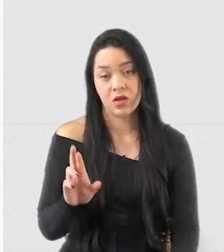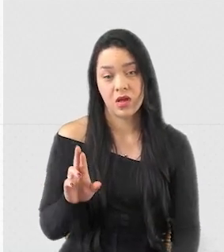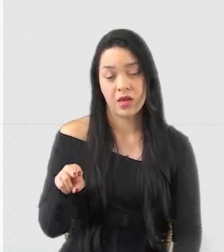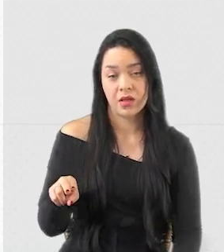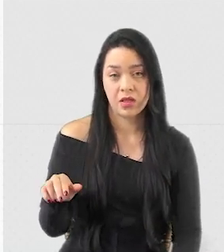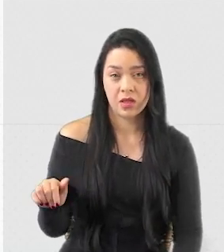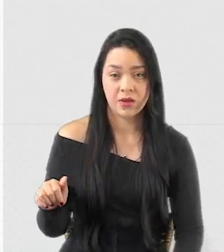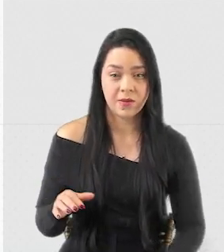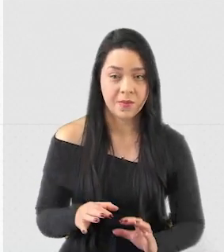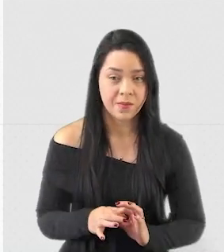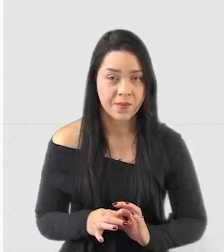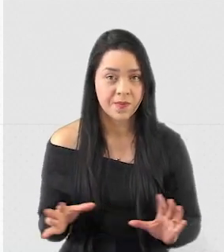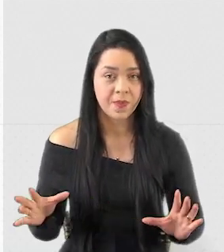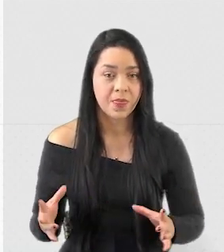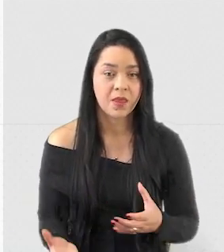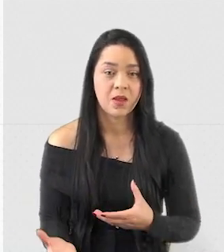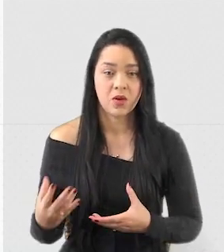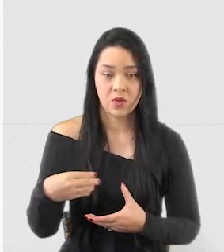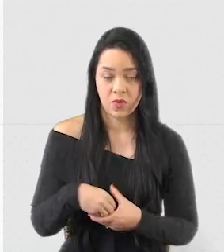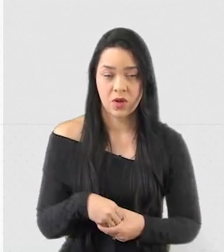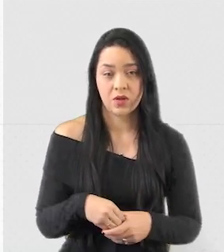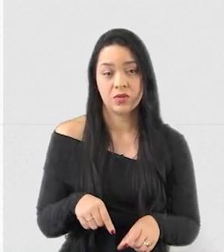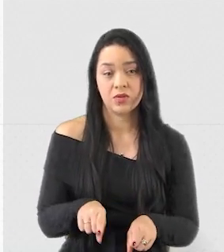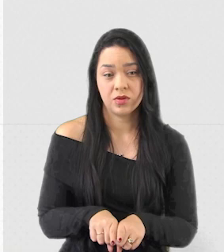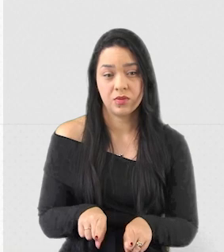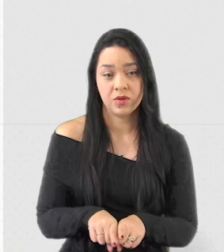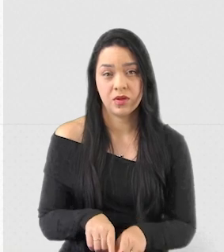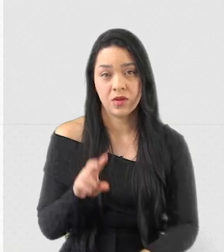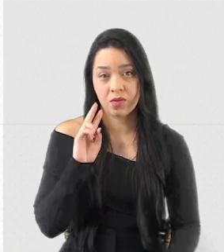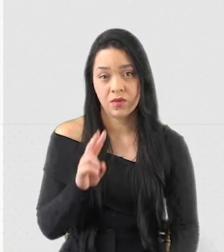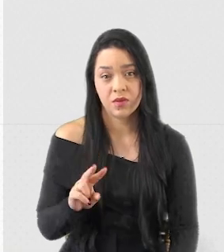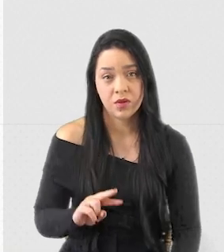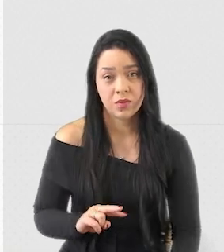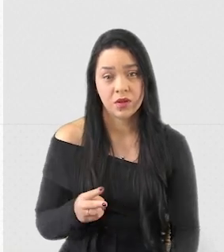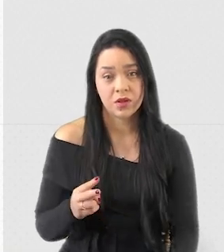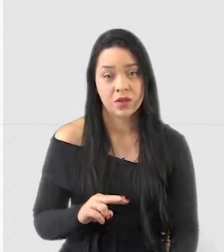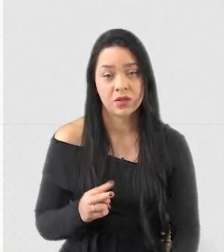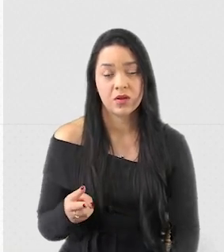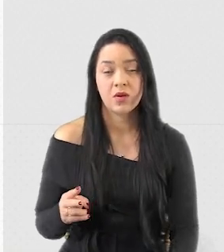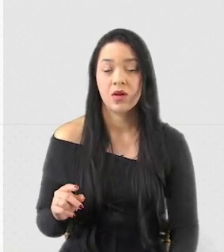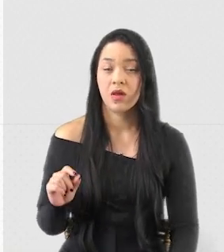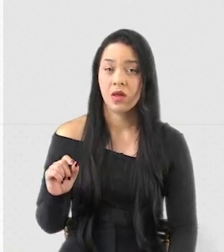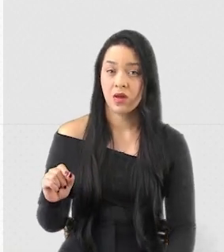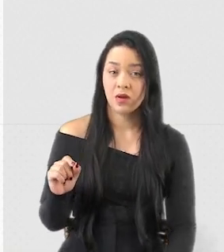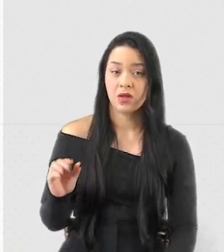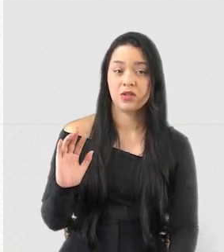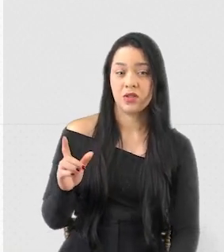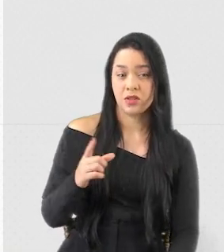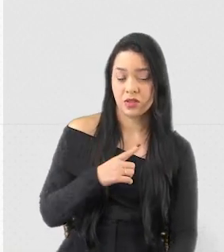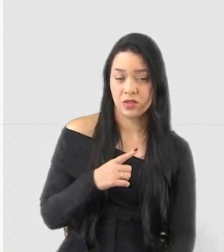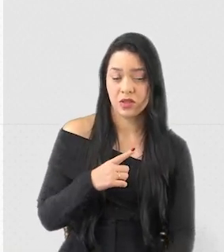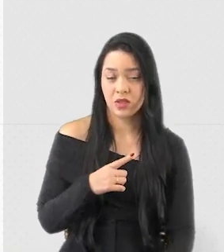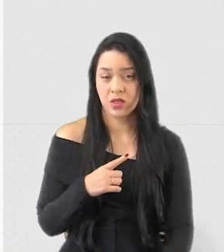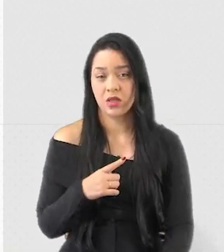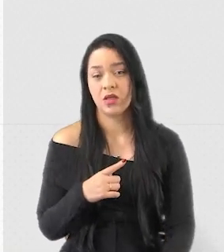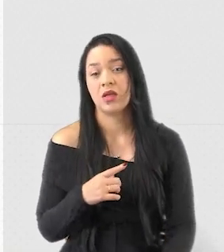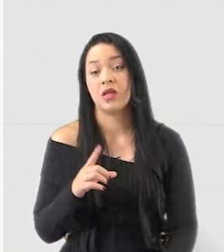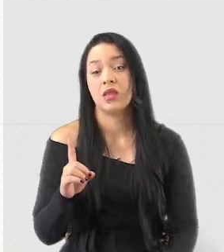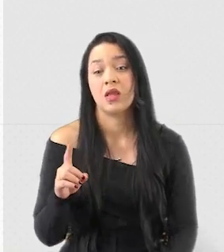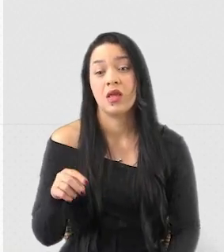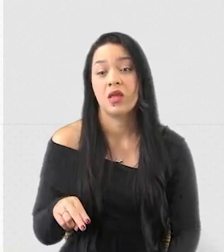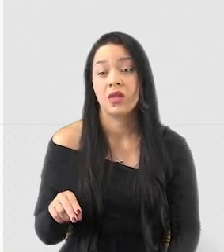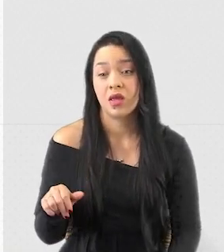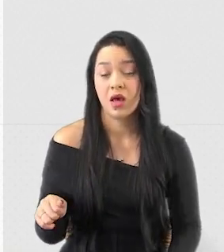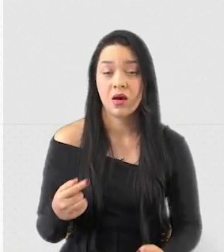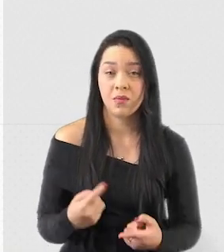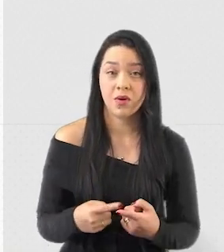livres para que ele seja incorporado, assim como a gente viu na duplicação. Só que na duplicação, a gente tinha nucleotídeos de DNA, porque eu